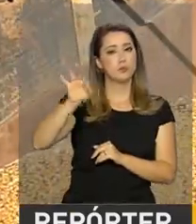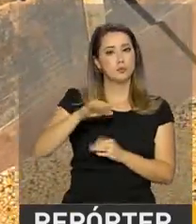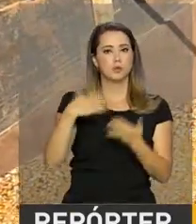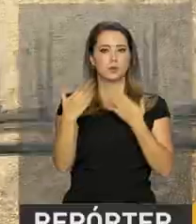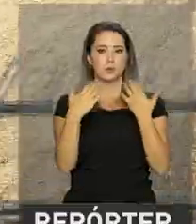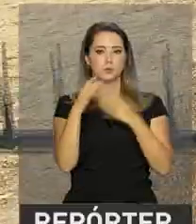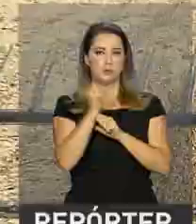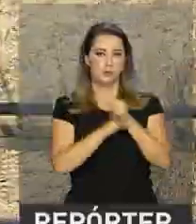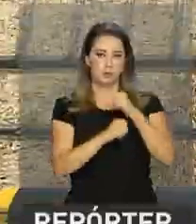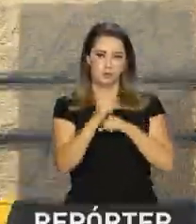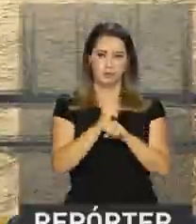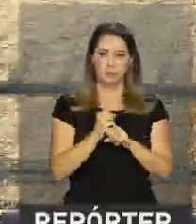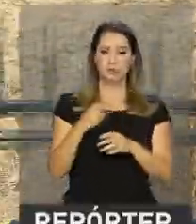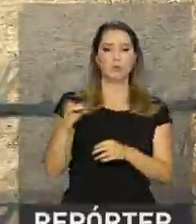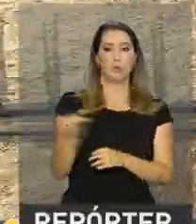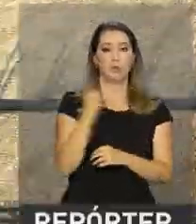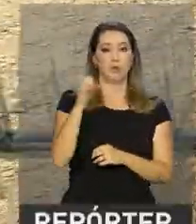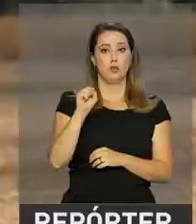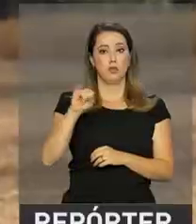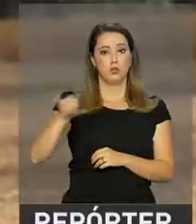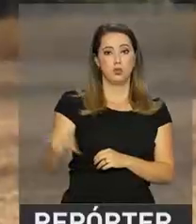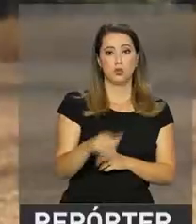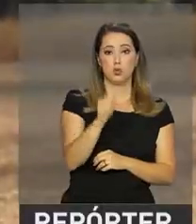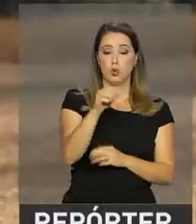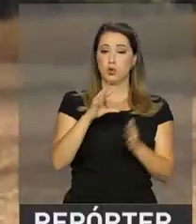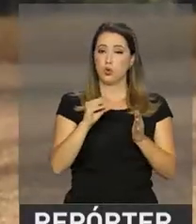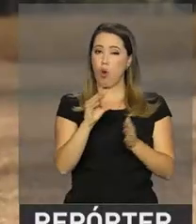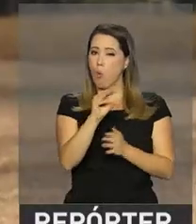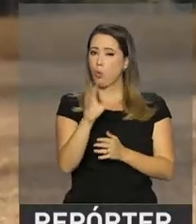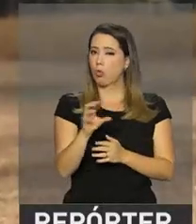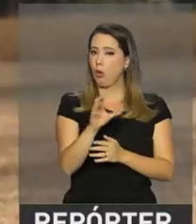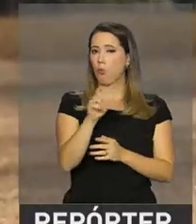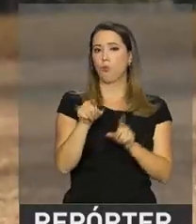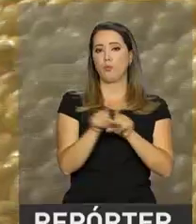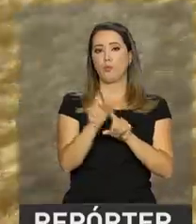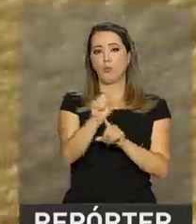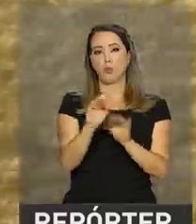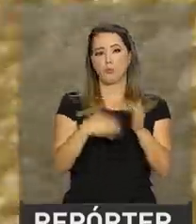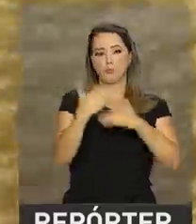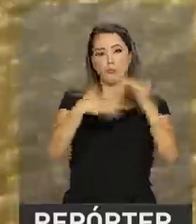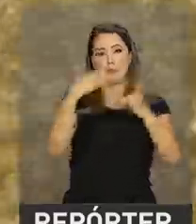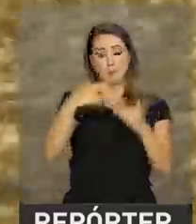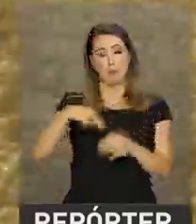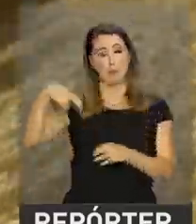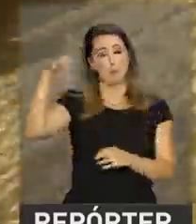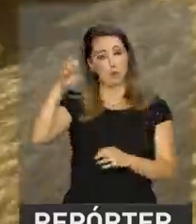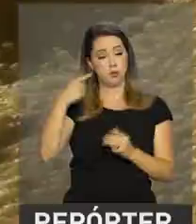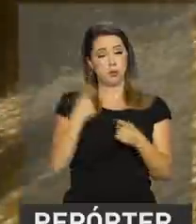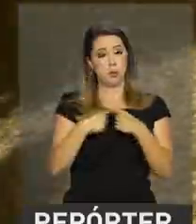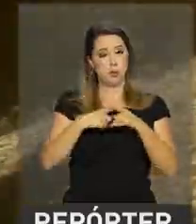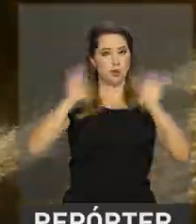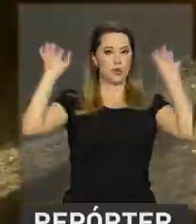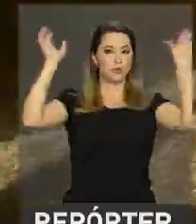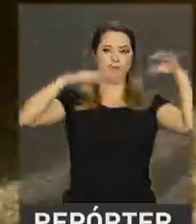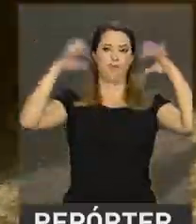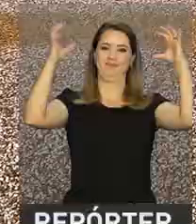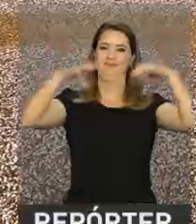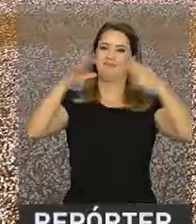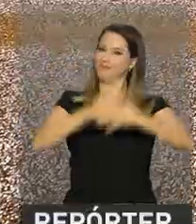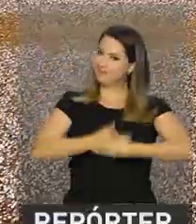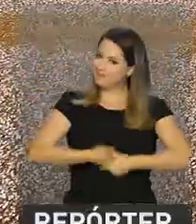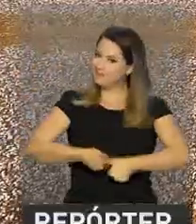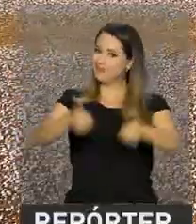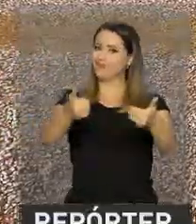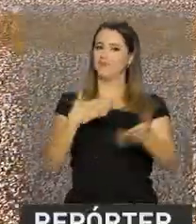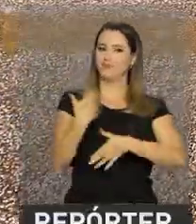os destaques são a soja eo algodão esse crescimento da produção no nordeste é explicado pelo volume de chuvas que tem favorecido